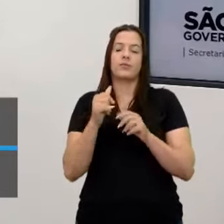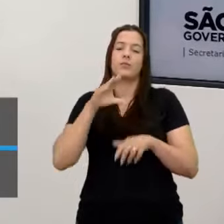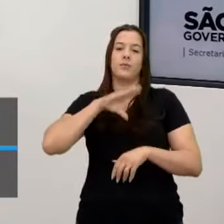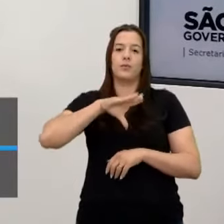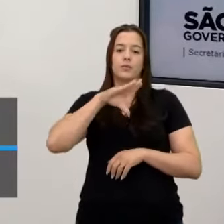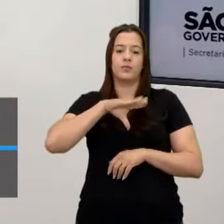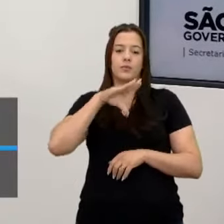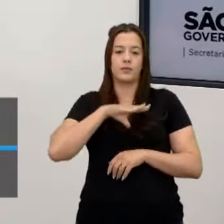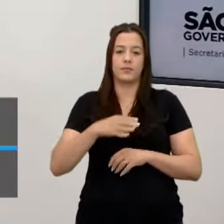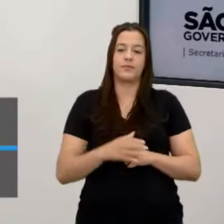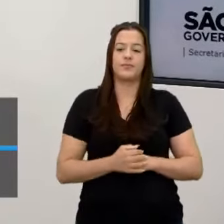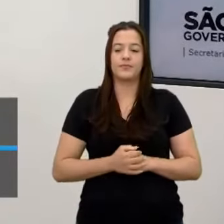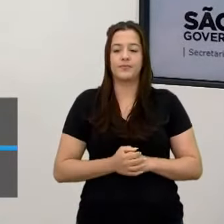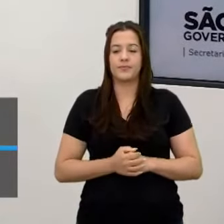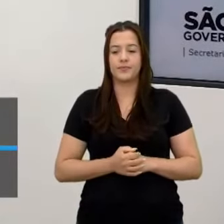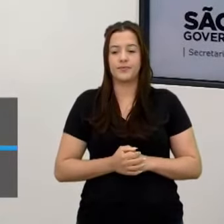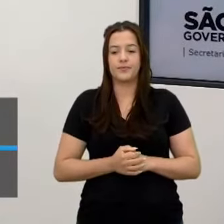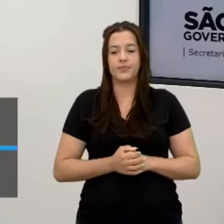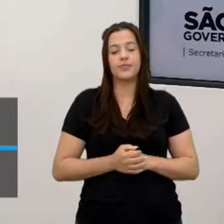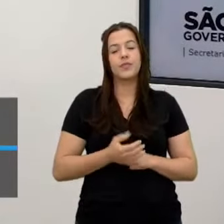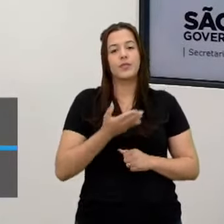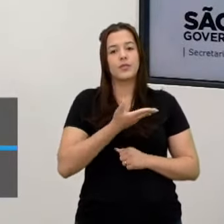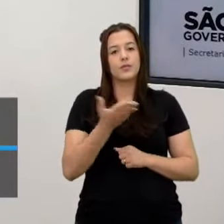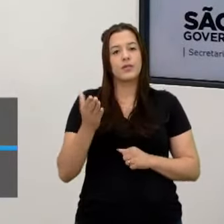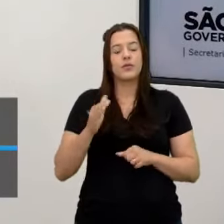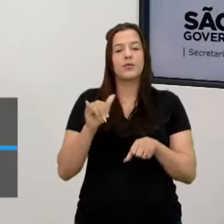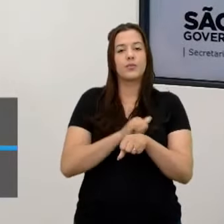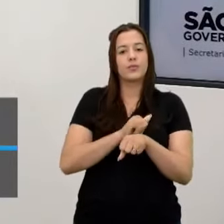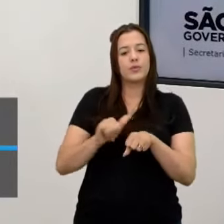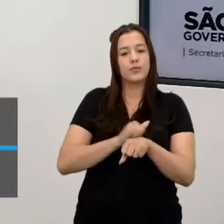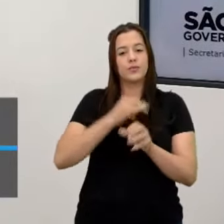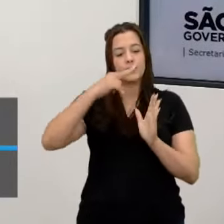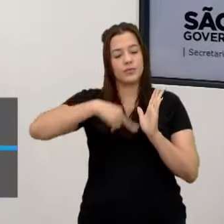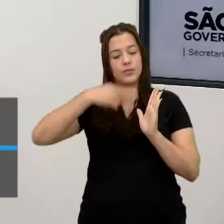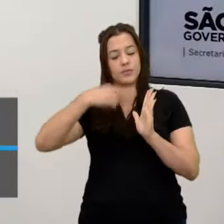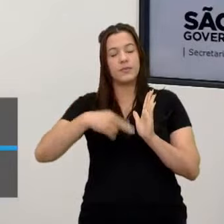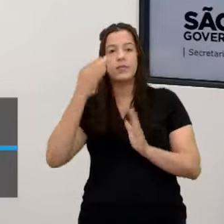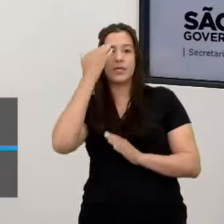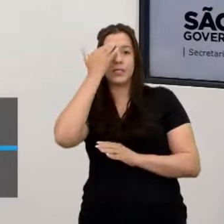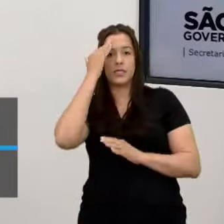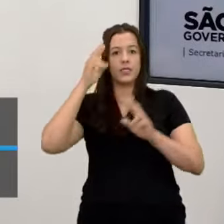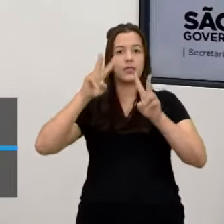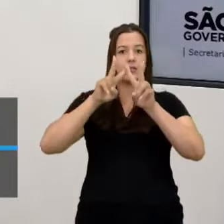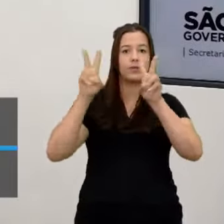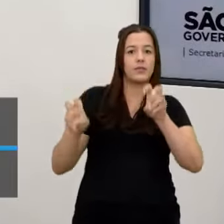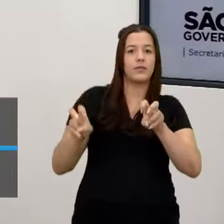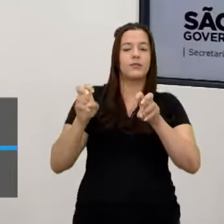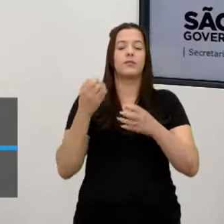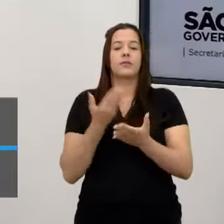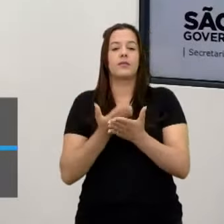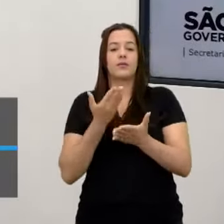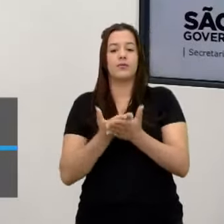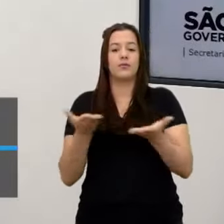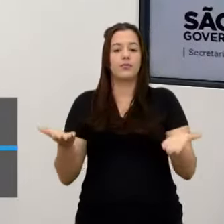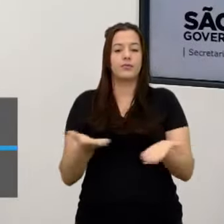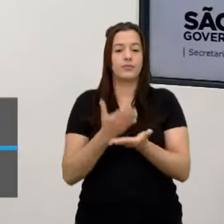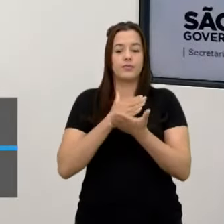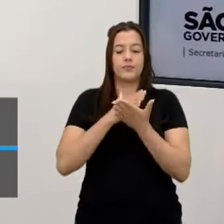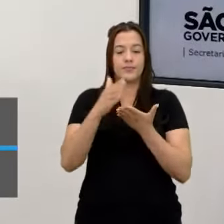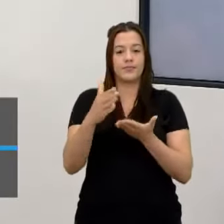Infographic, infográfico. Então tá aí, usando a estratégia de leitura para entender o título da nossa aula e a gente vai começar com